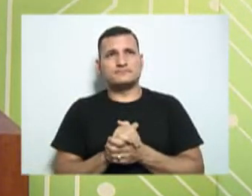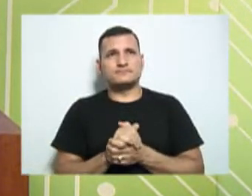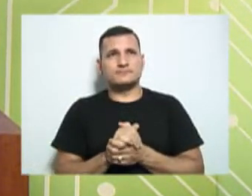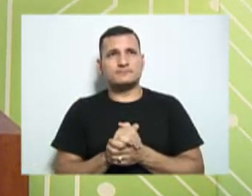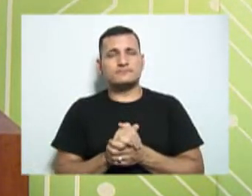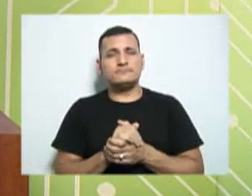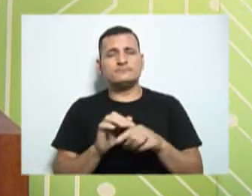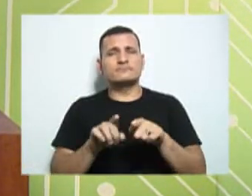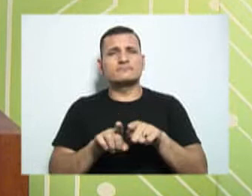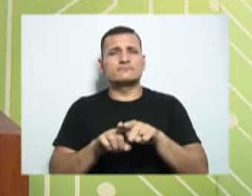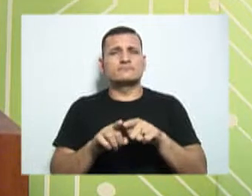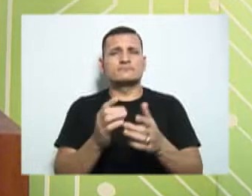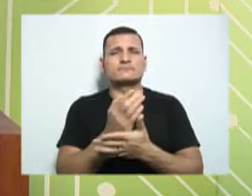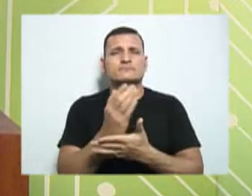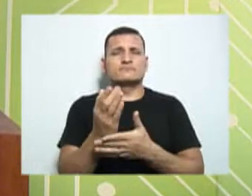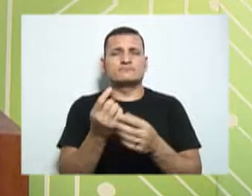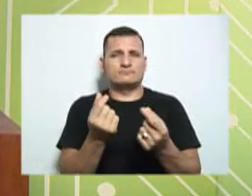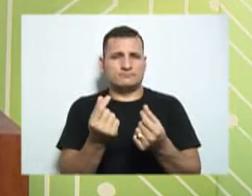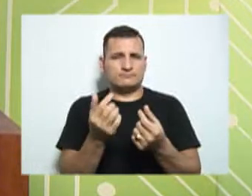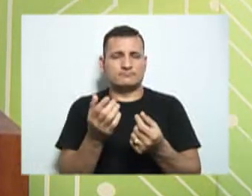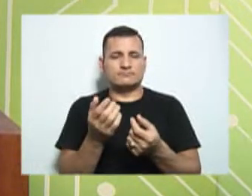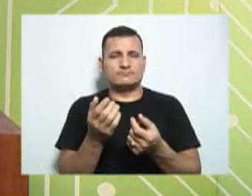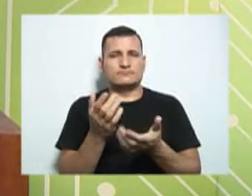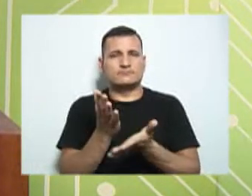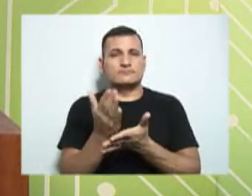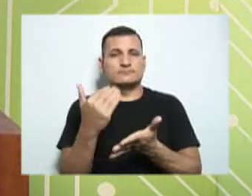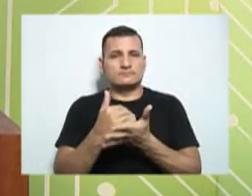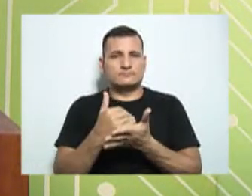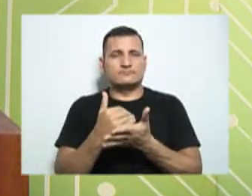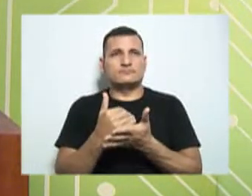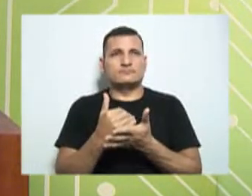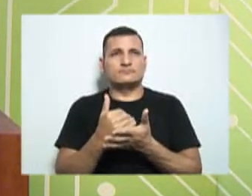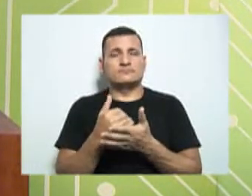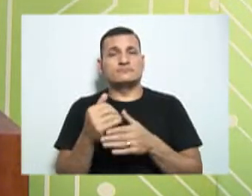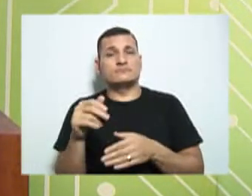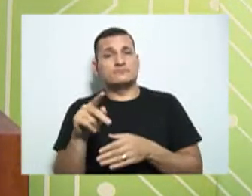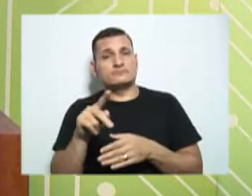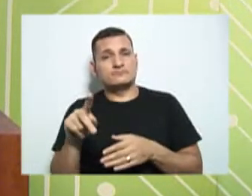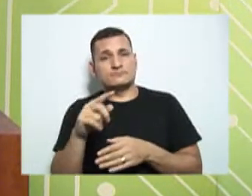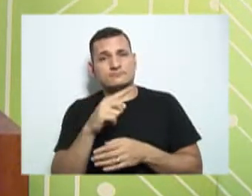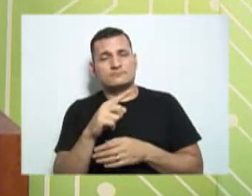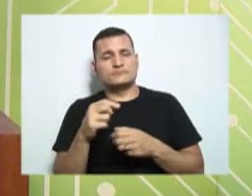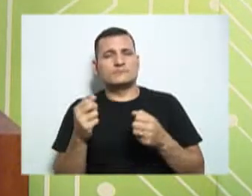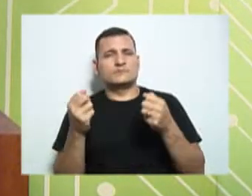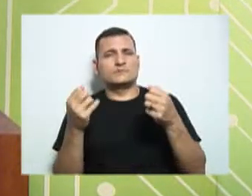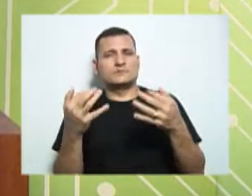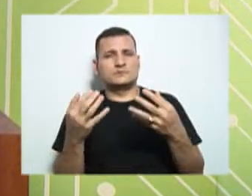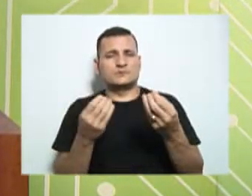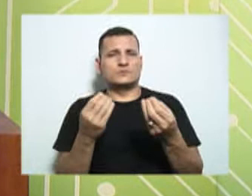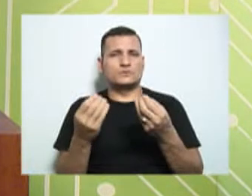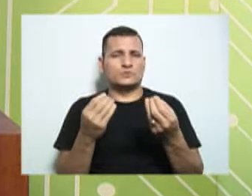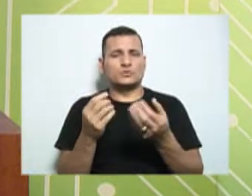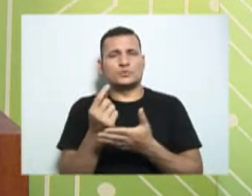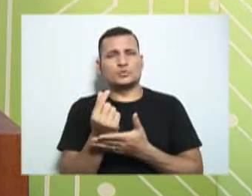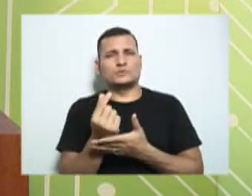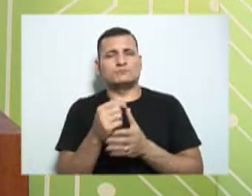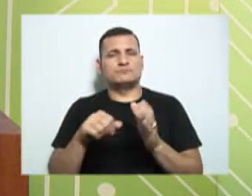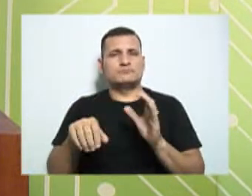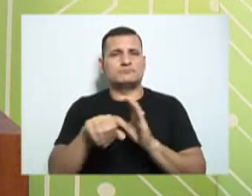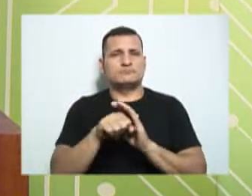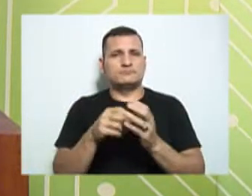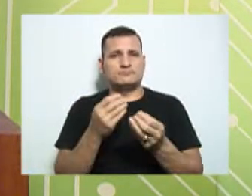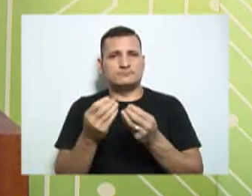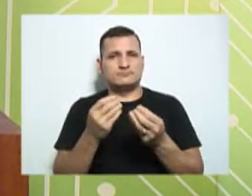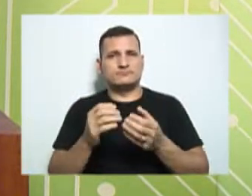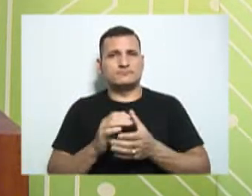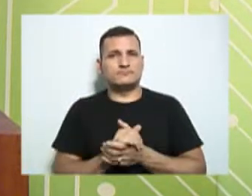por rateio alguns desses custos que nós temos. A professora Fernanda ela pode falar um pouquinho mais sobre o custeio por absorção para vocês. Bom,